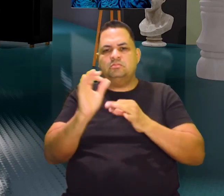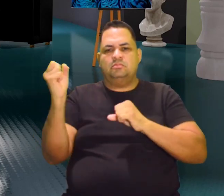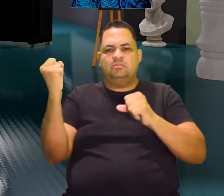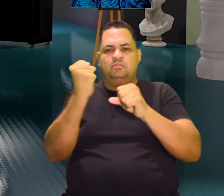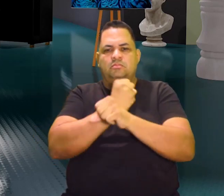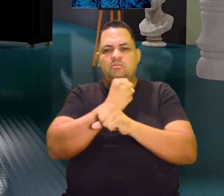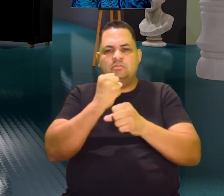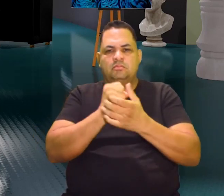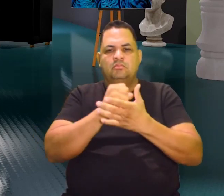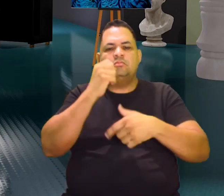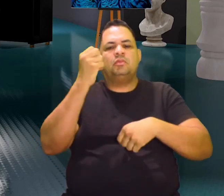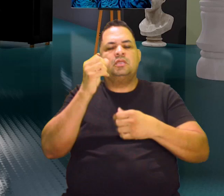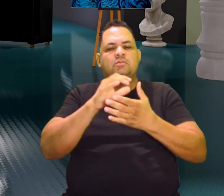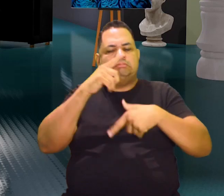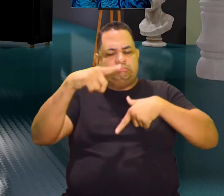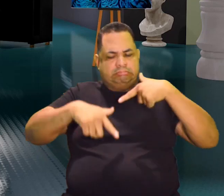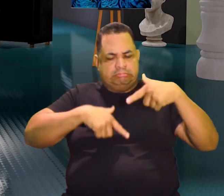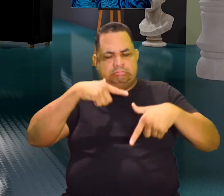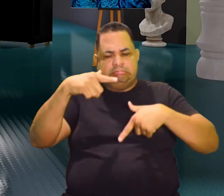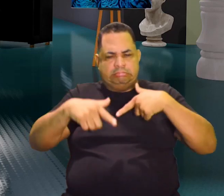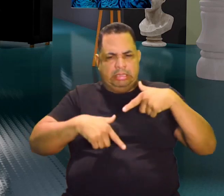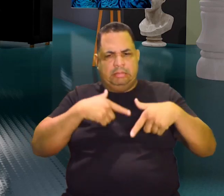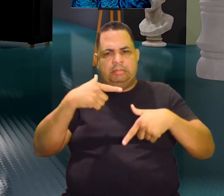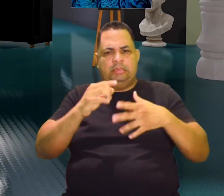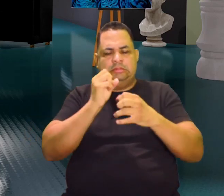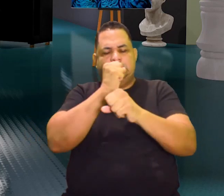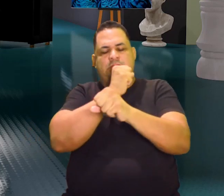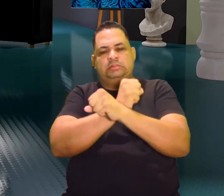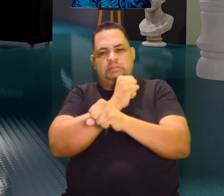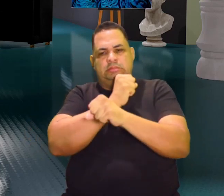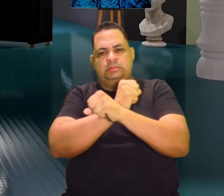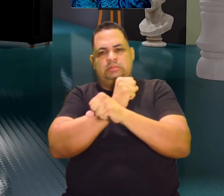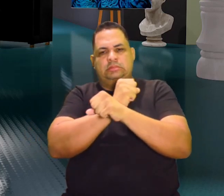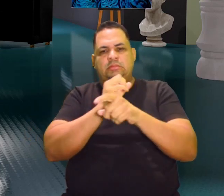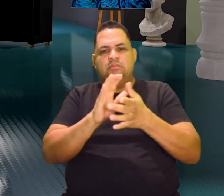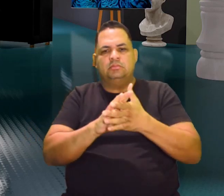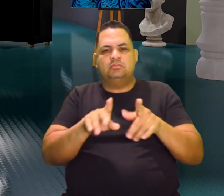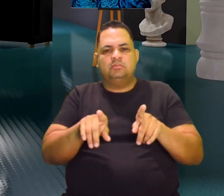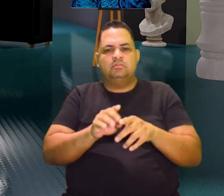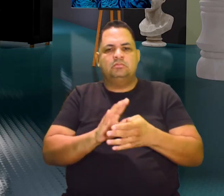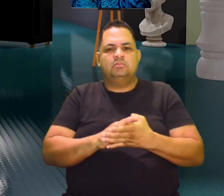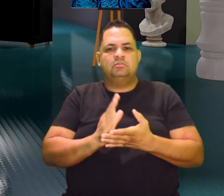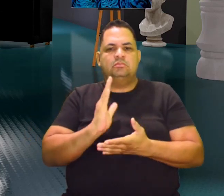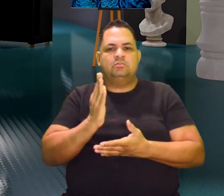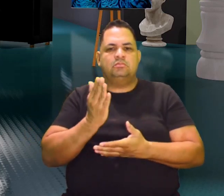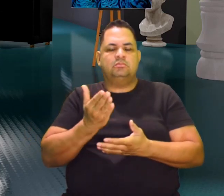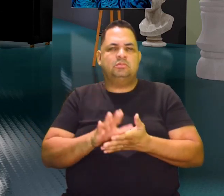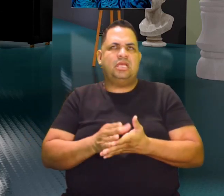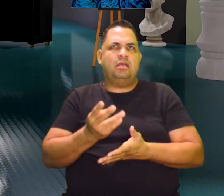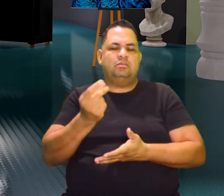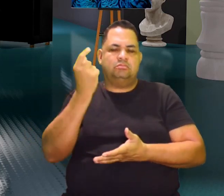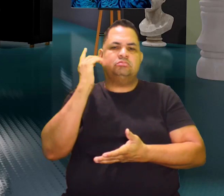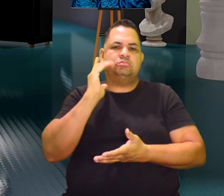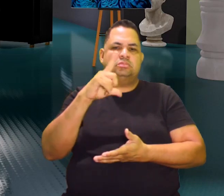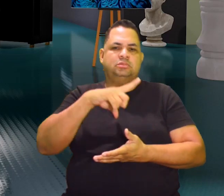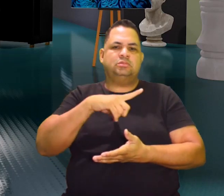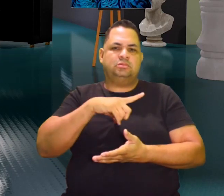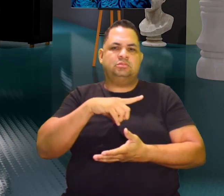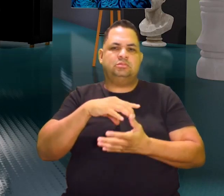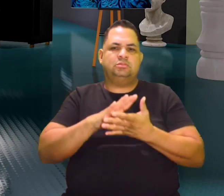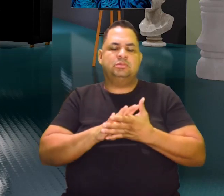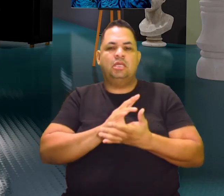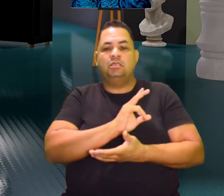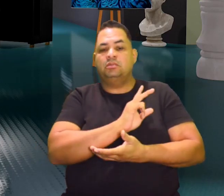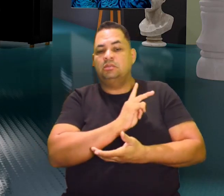muita mão humana, escrava. Então, desde esse período aí já havia escravidão, somente dos hebreus, né? Tem